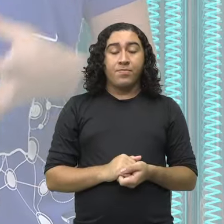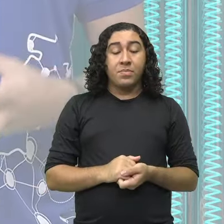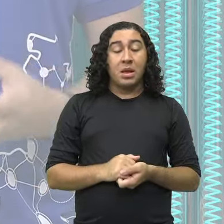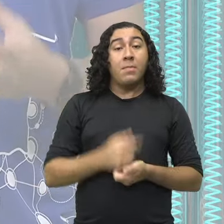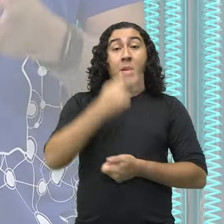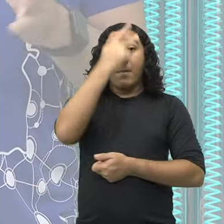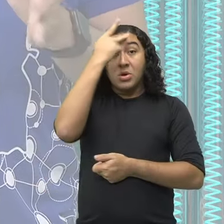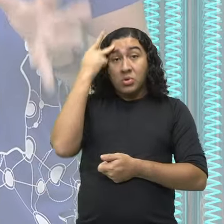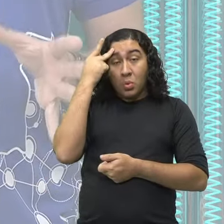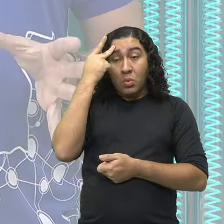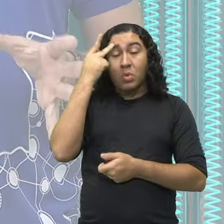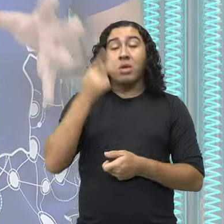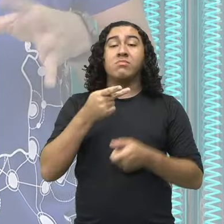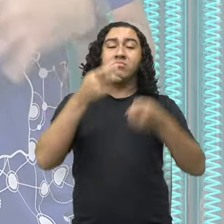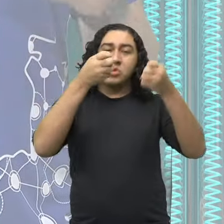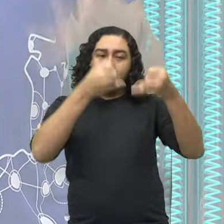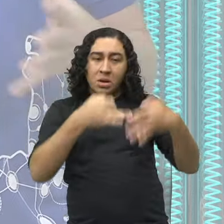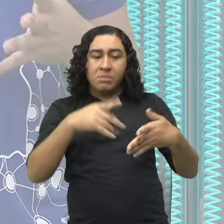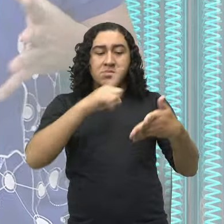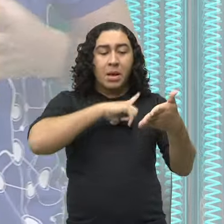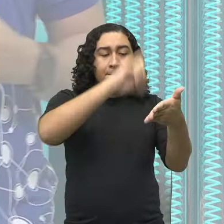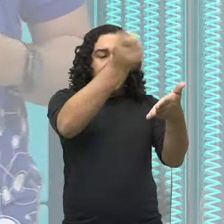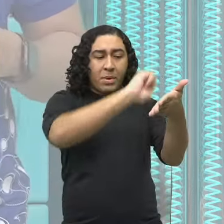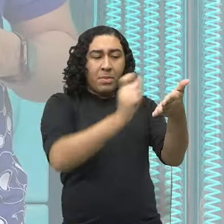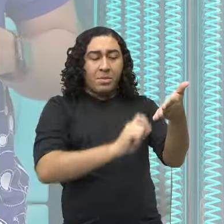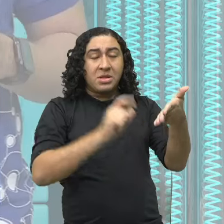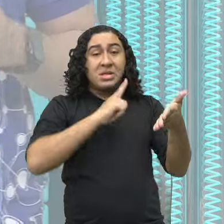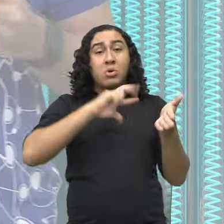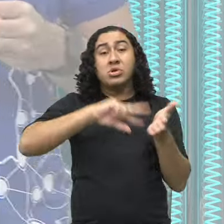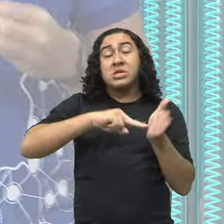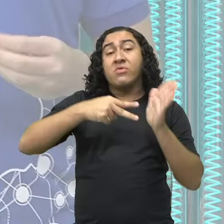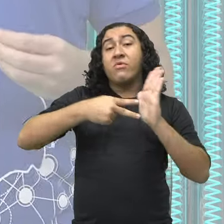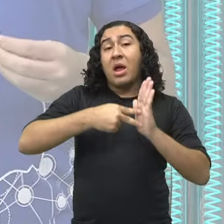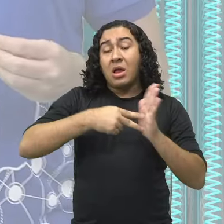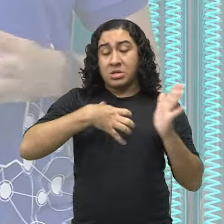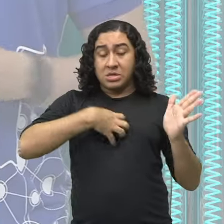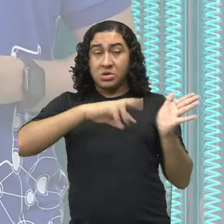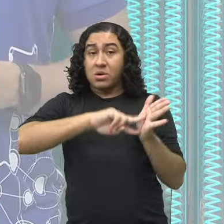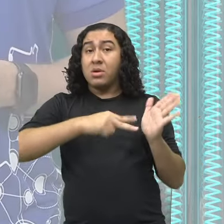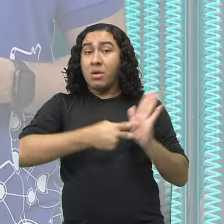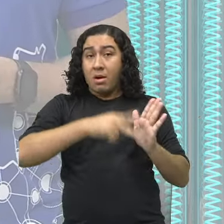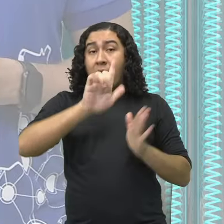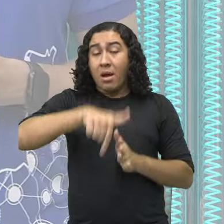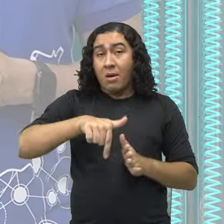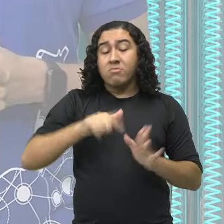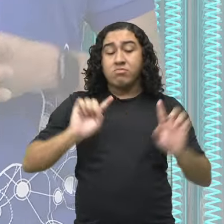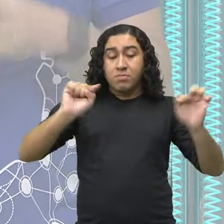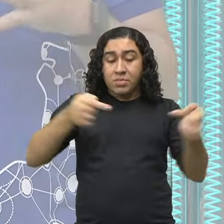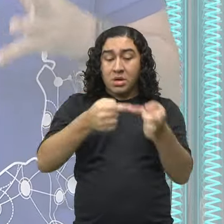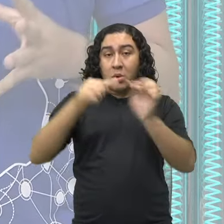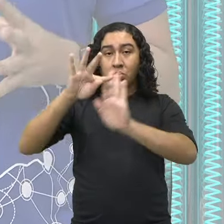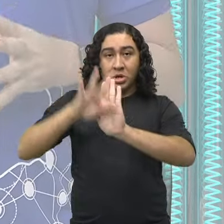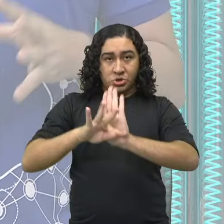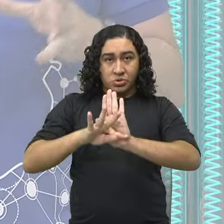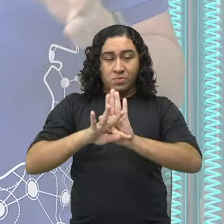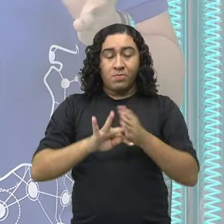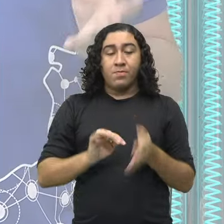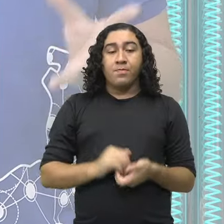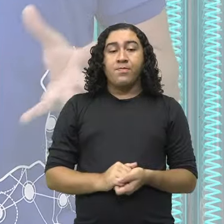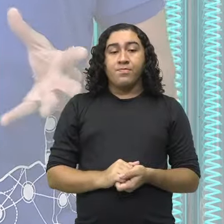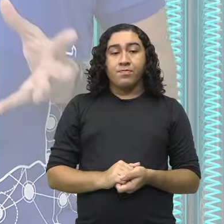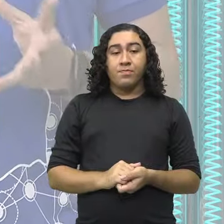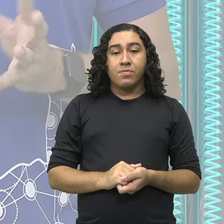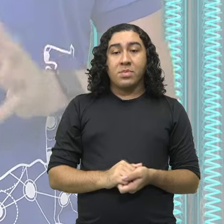eu construa um sentido, né? Quando a gente fala de semântica aí, né, dos sentidos que o texto pode ter. Então, o humorista,